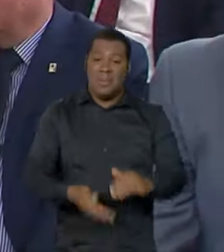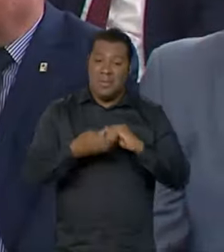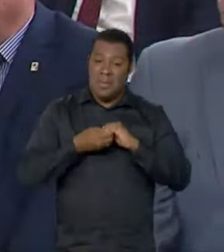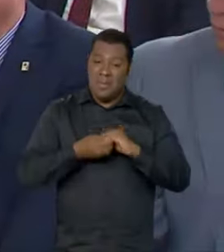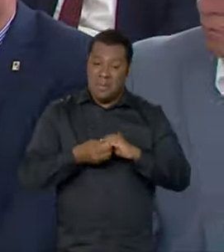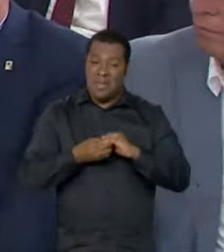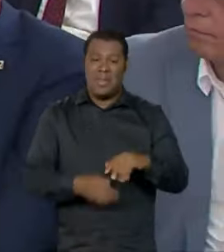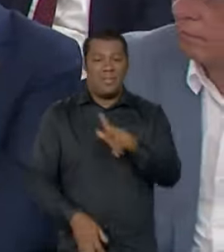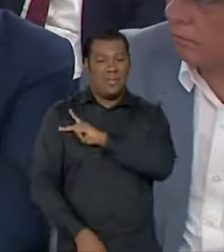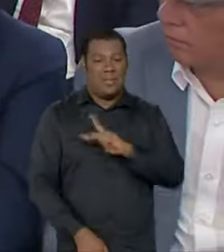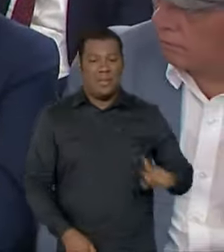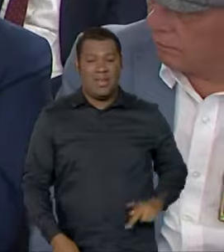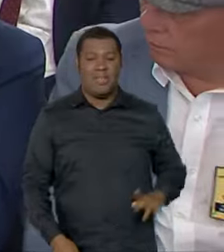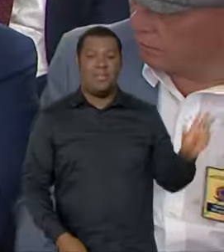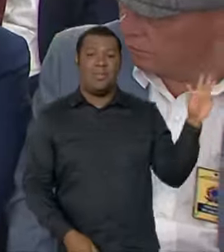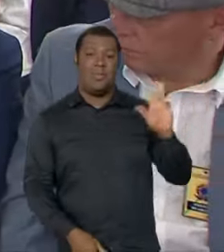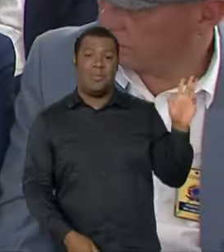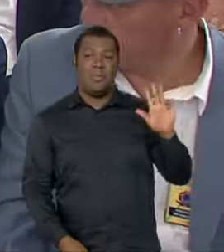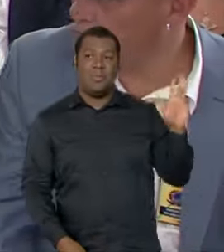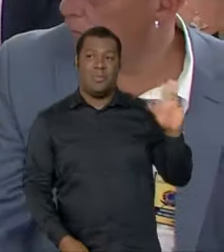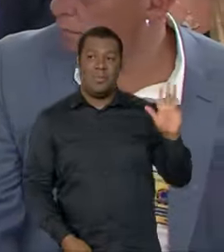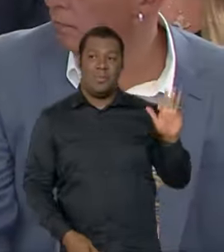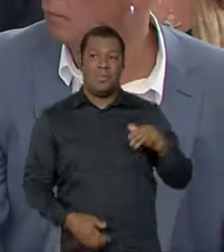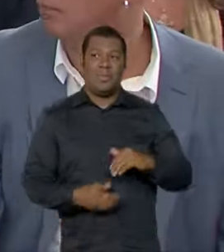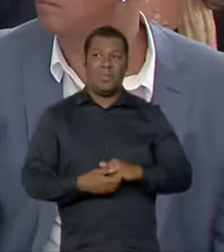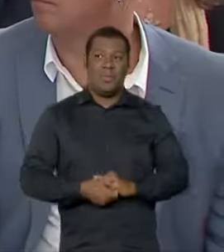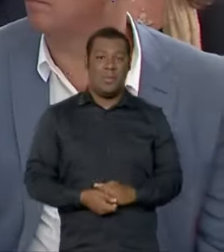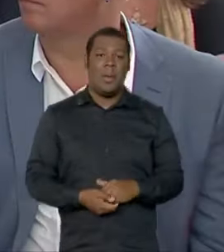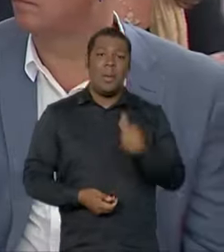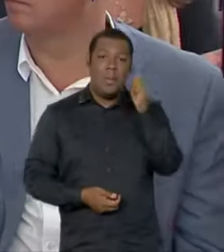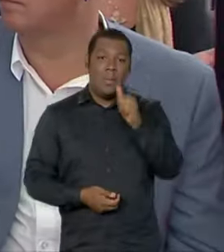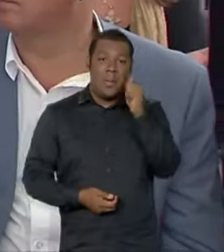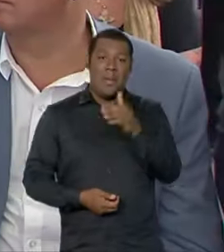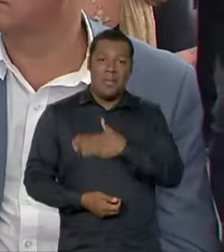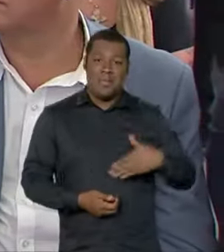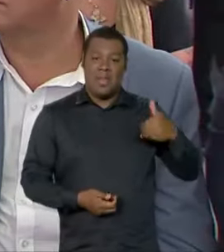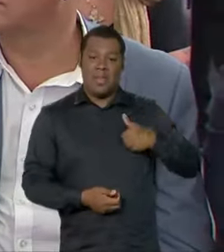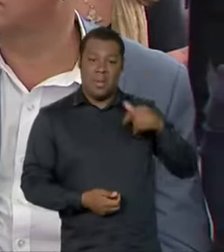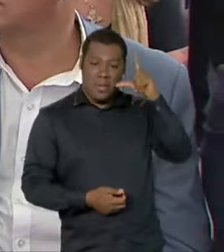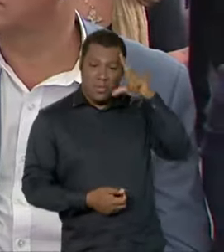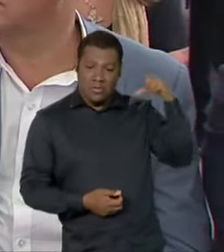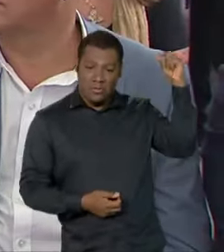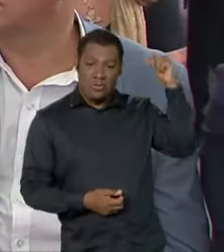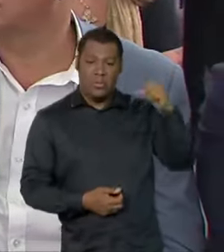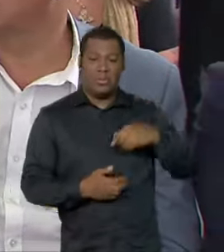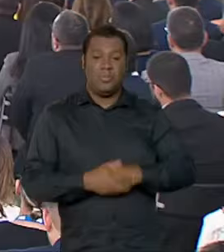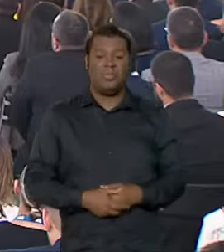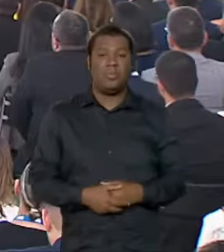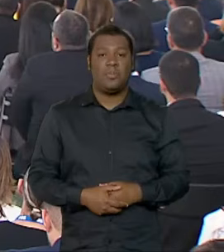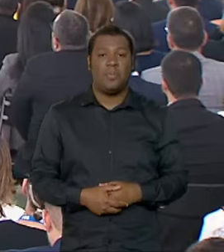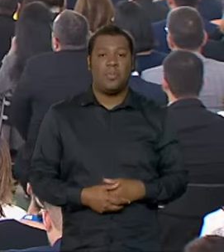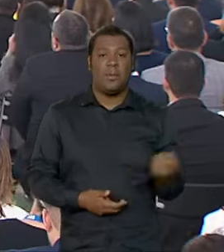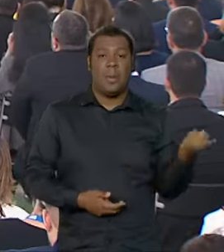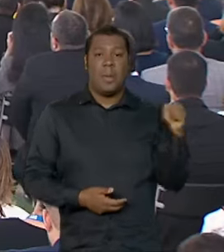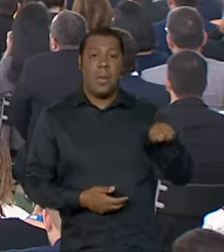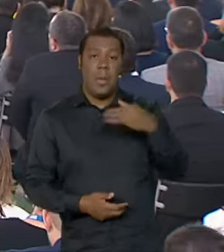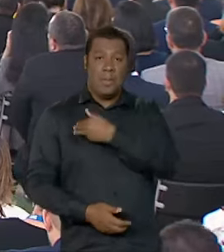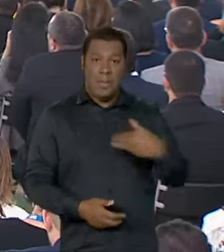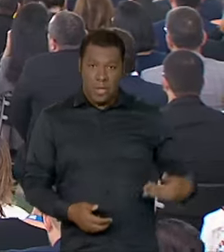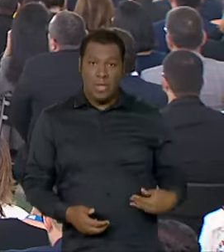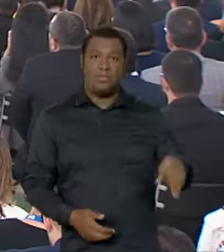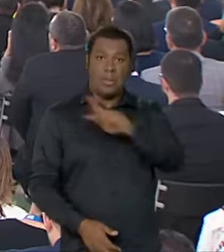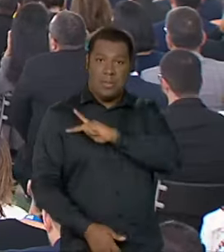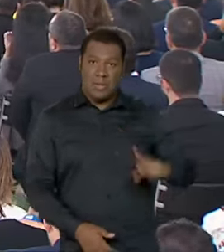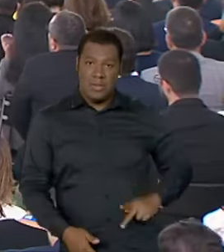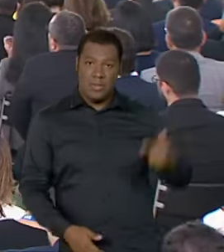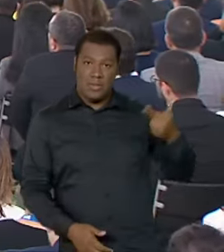Cumprimentar o nosso presidente Lula, a primeira-dama Janja, o ministro, o vice-presidente Geraldo